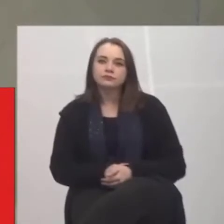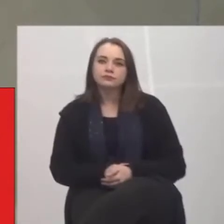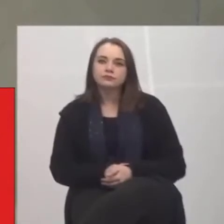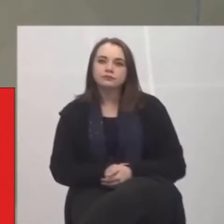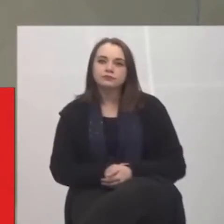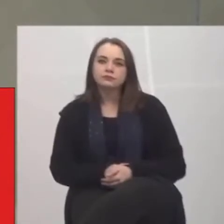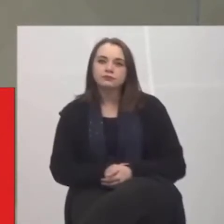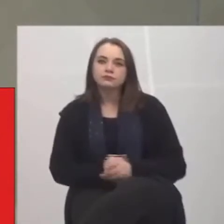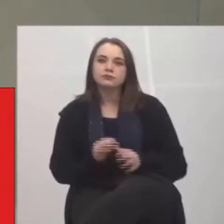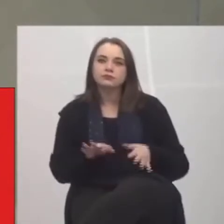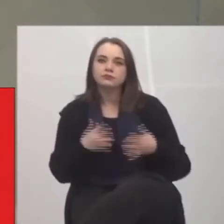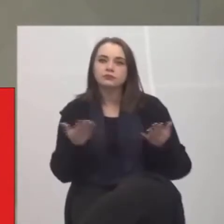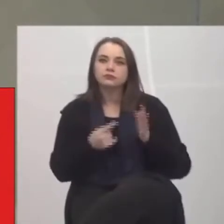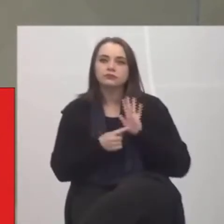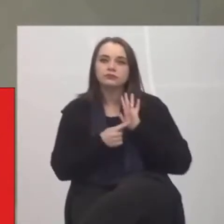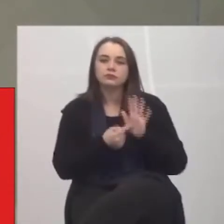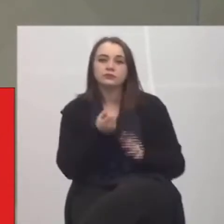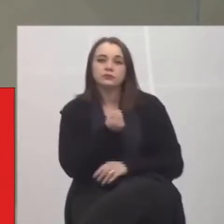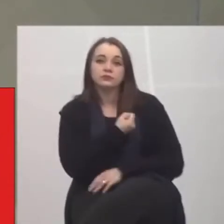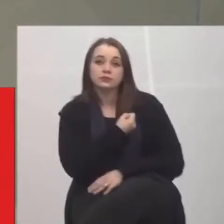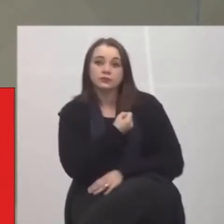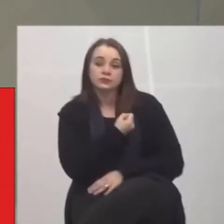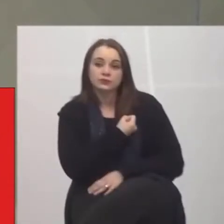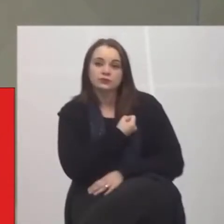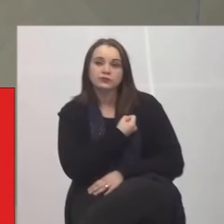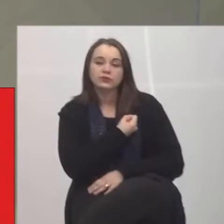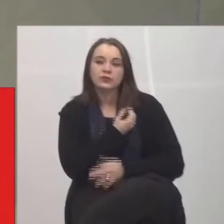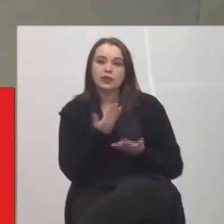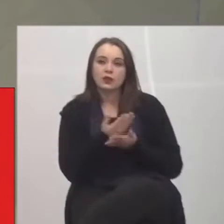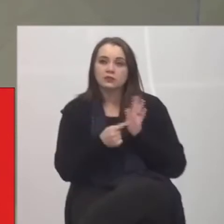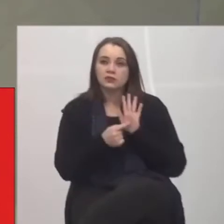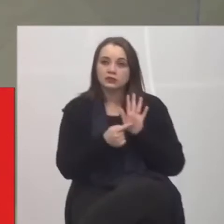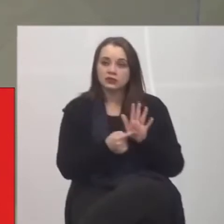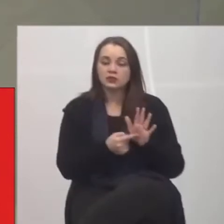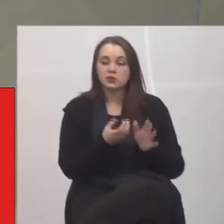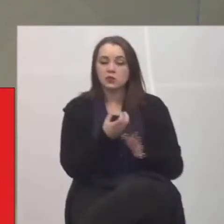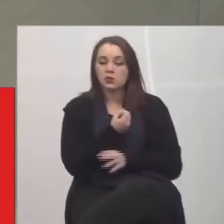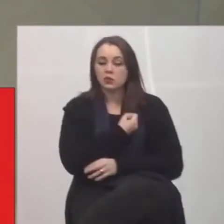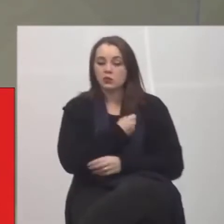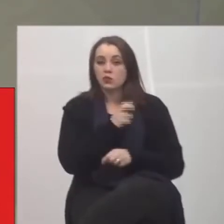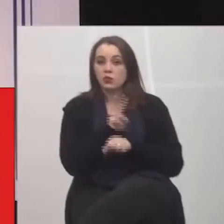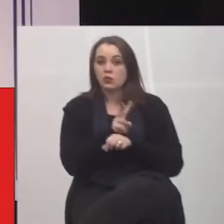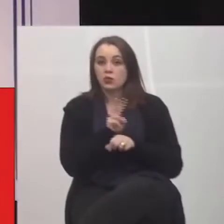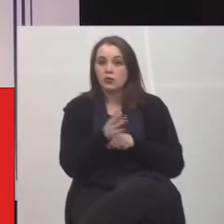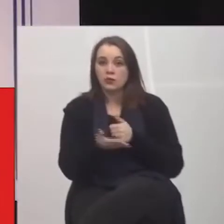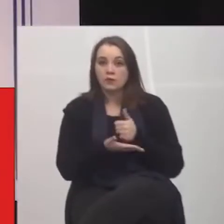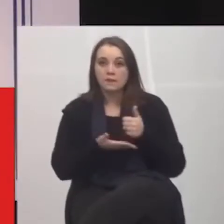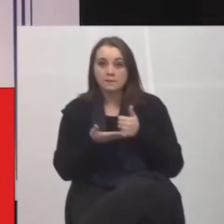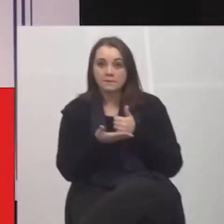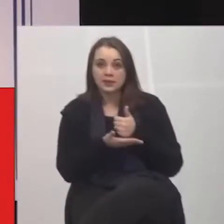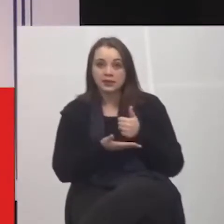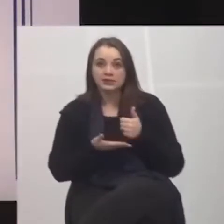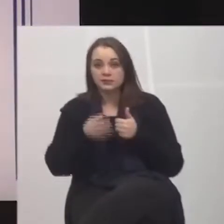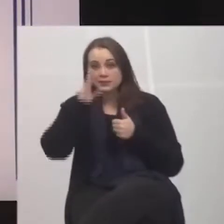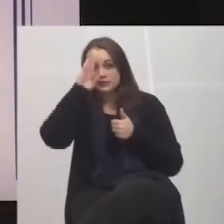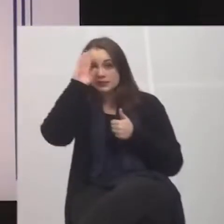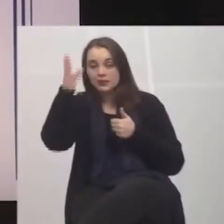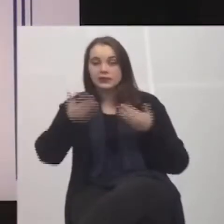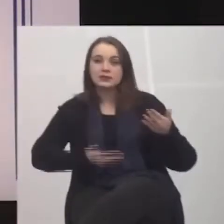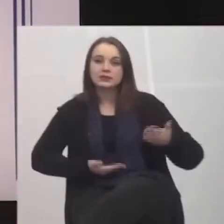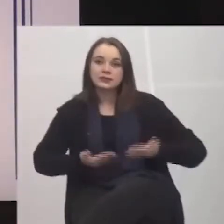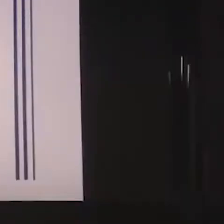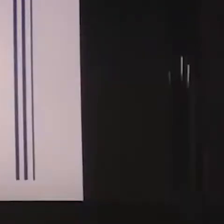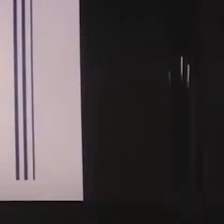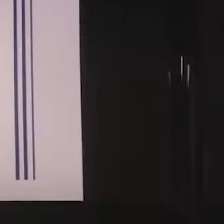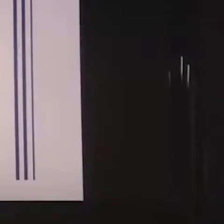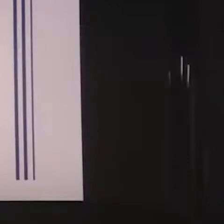gente traz alguns números, né? Então esses são alguns números da atenção básica dos principais serviços, né,